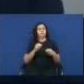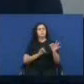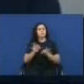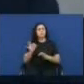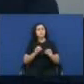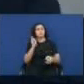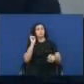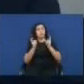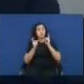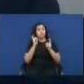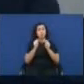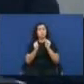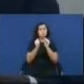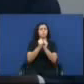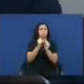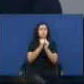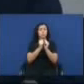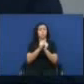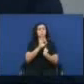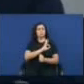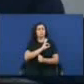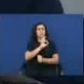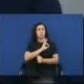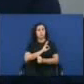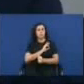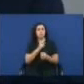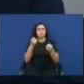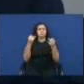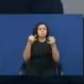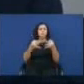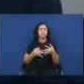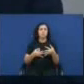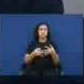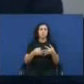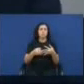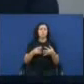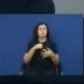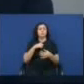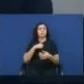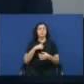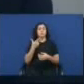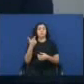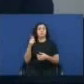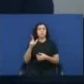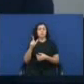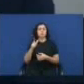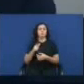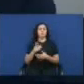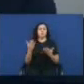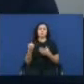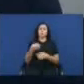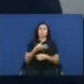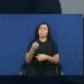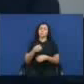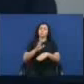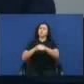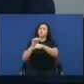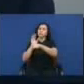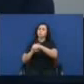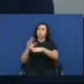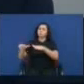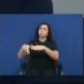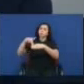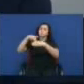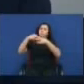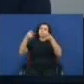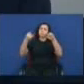mais reuniões com nossos comandantes, né? A gente tinha o Figueiredo, agora tem os novos aí, e começar a chamar eles vir mais para a